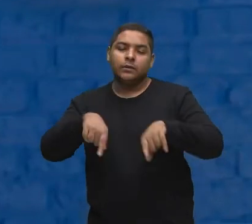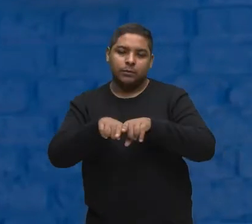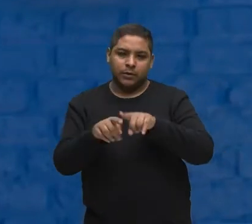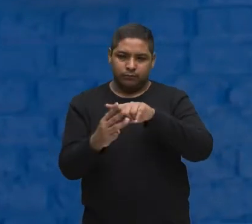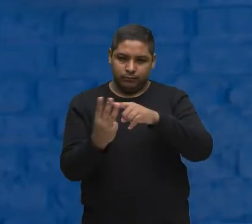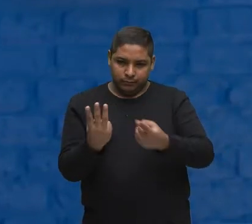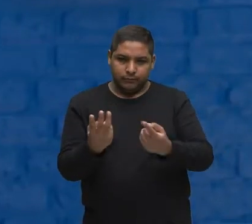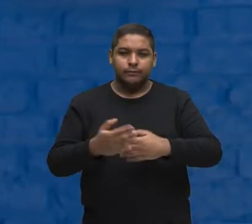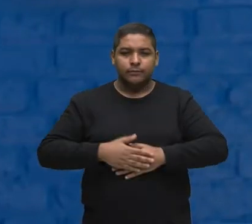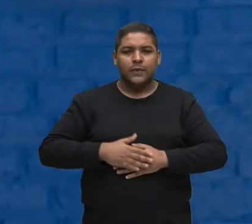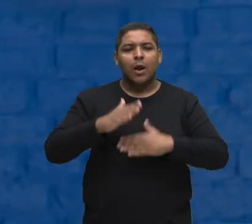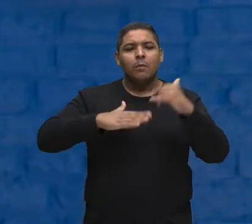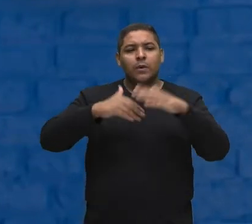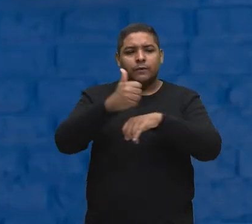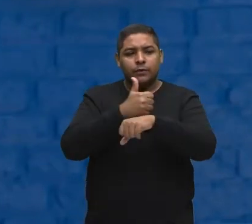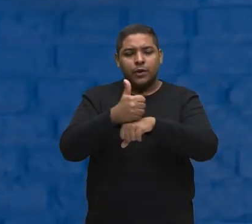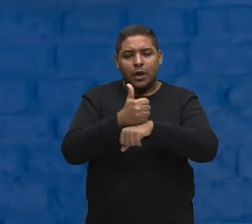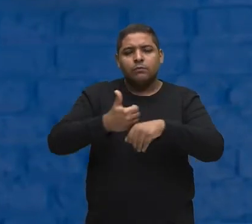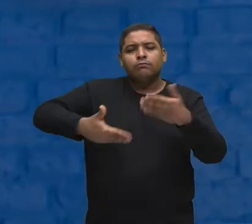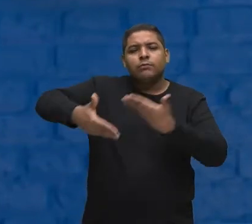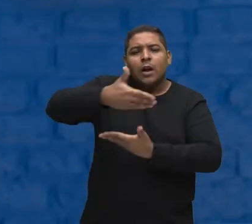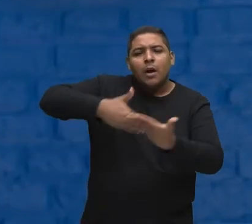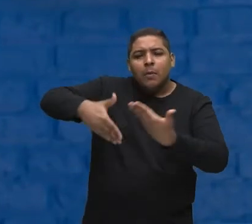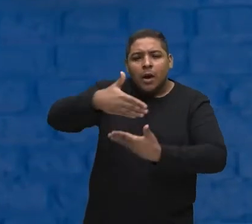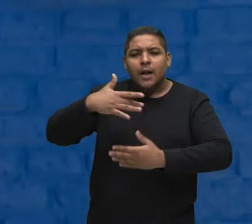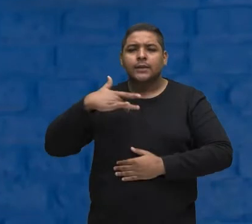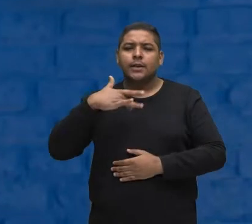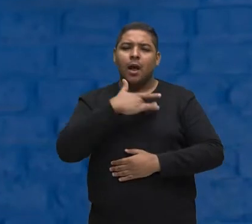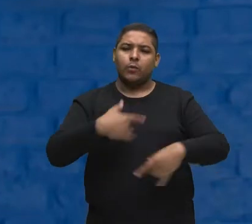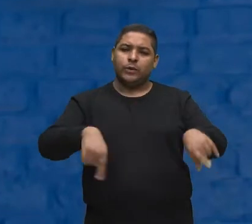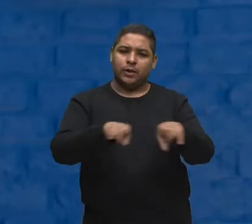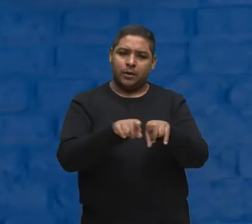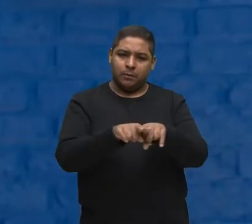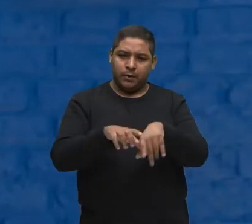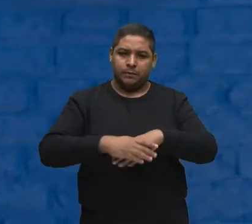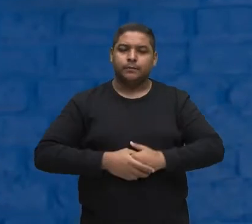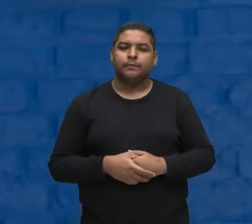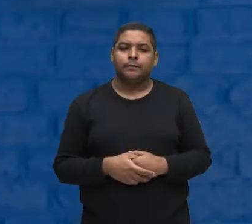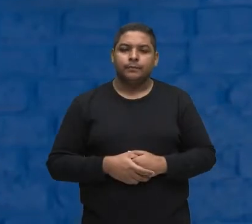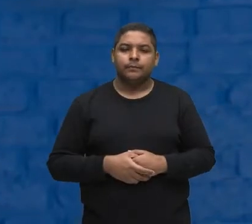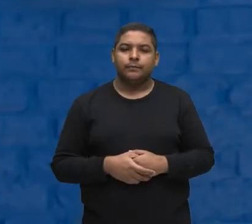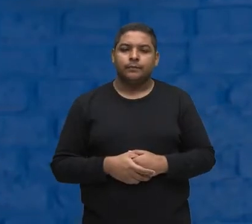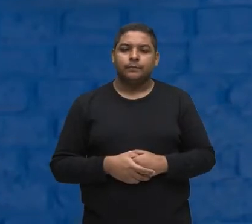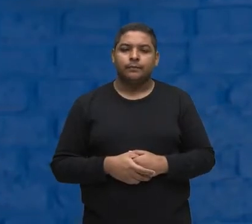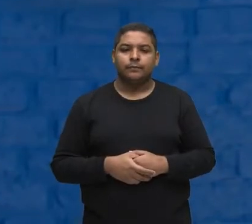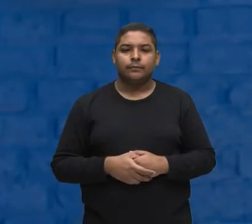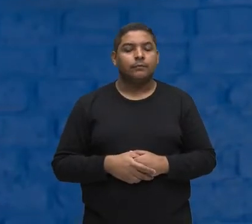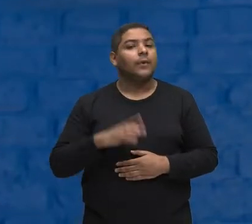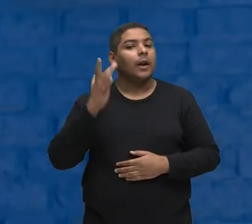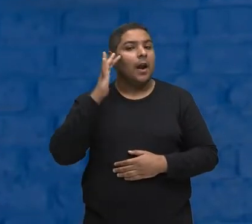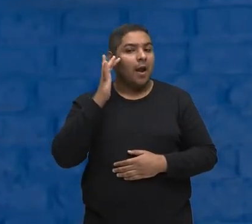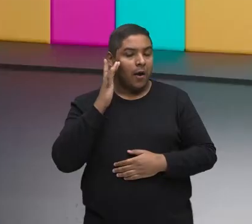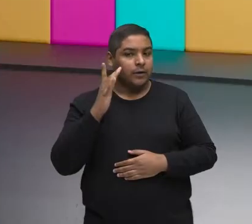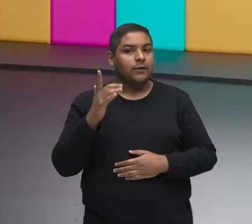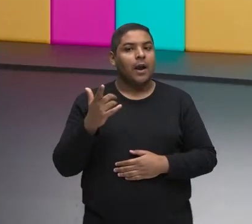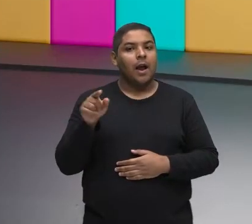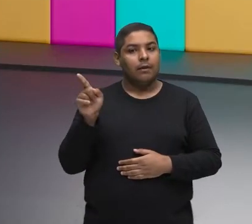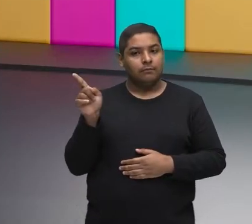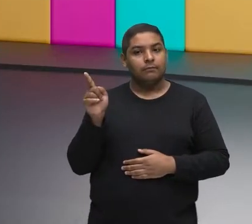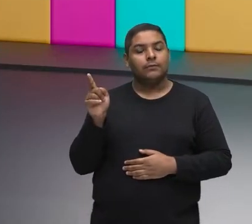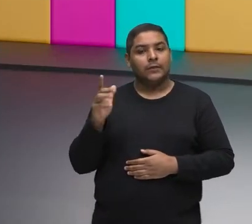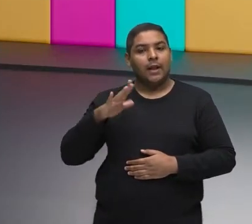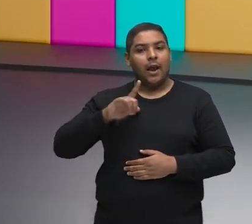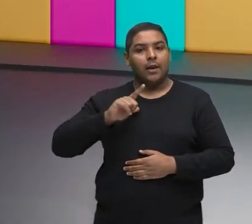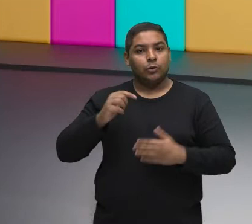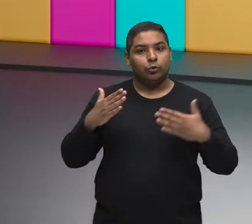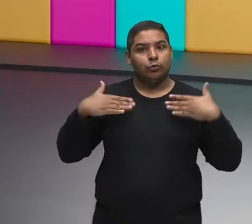podem sim colaborar com a nossa saúde, ok? Agora, eu acredito que a Najane tem alguma surpresa para nos contar. Vamos